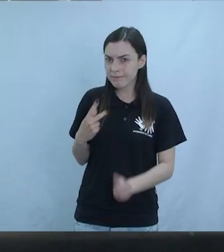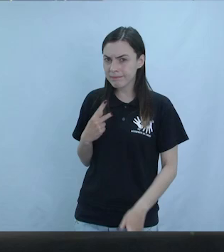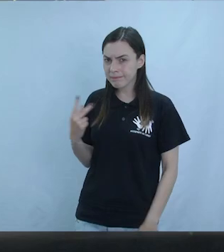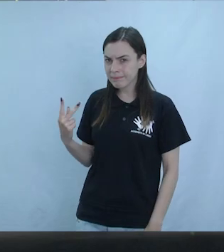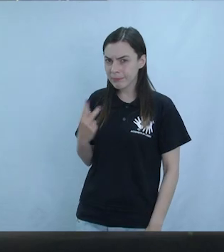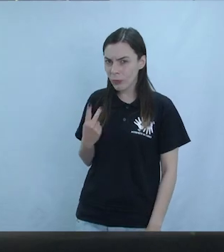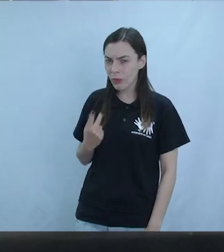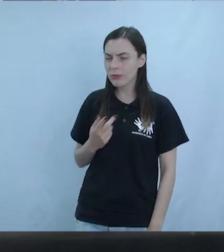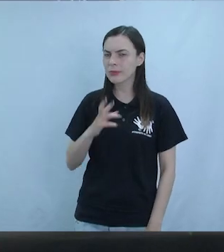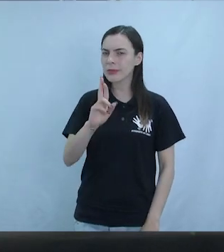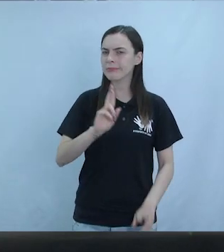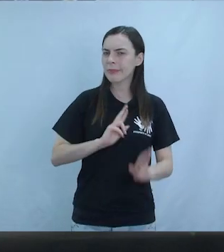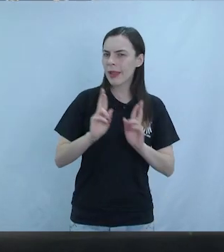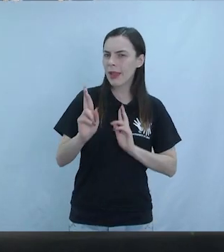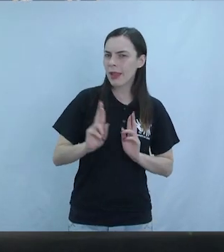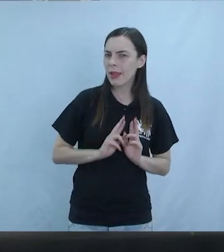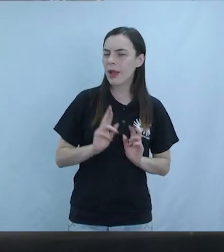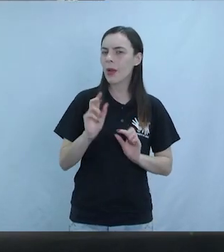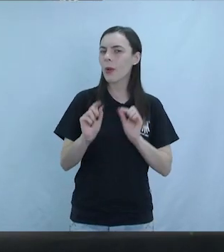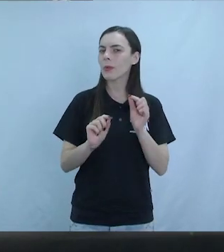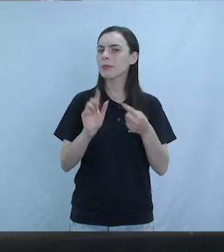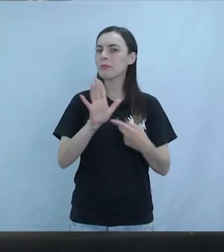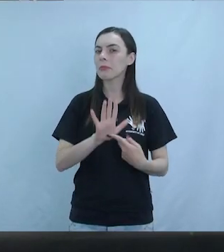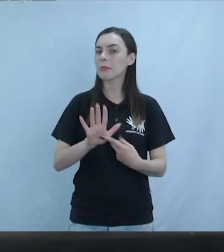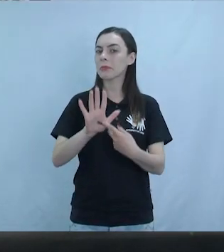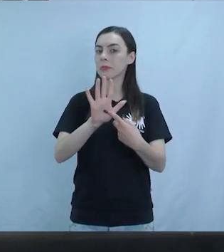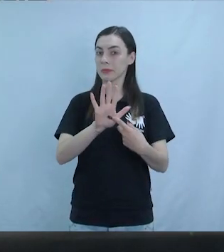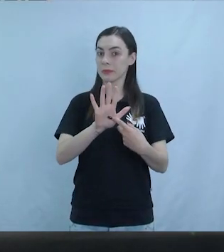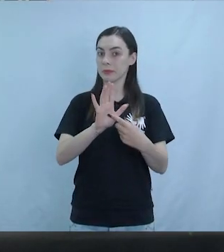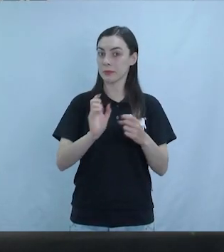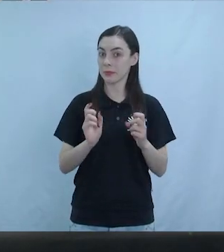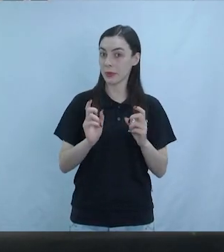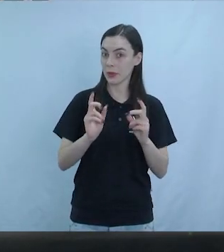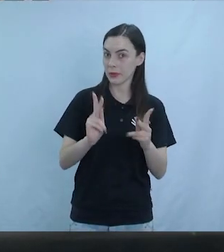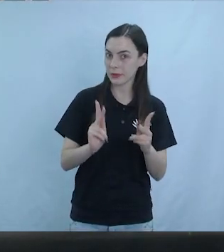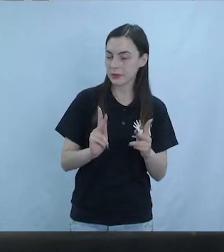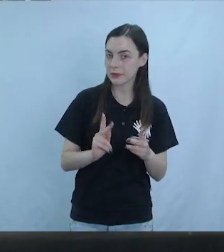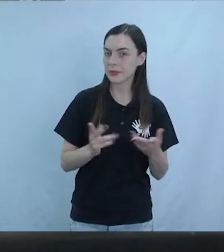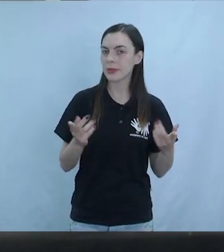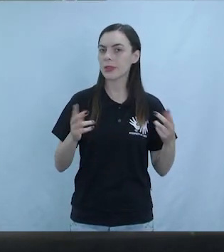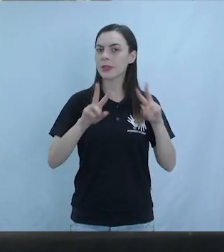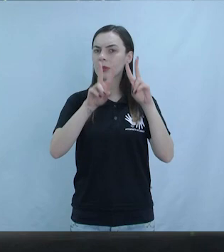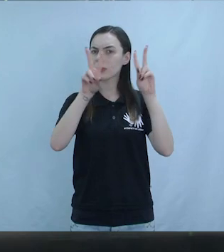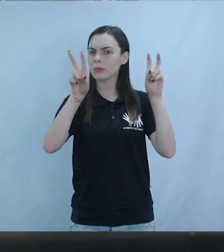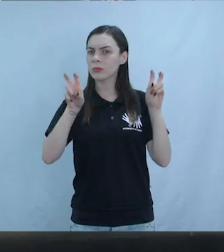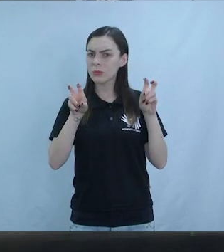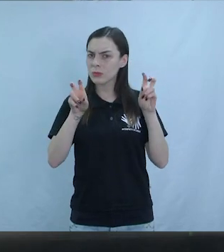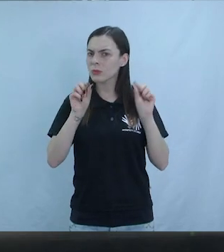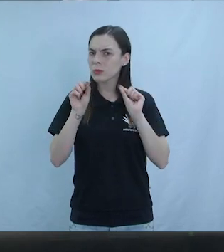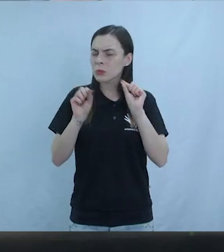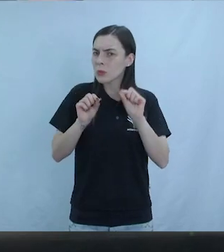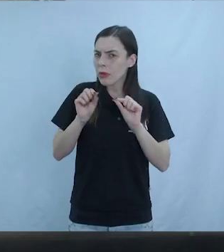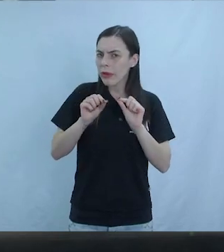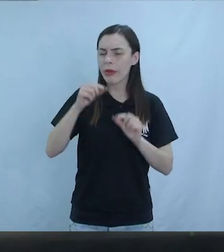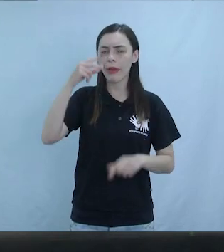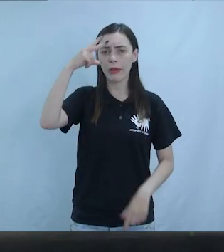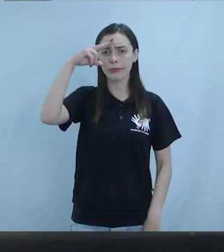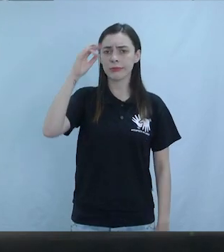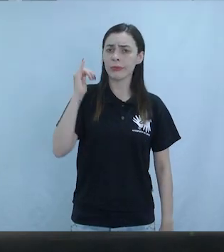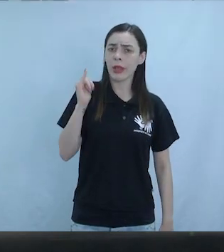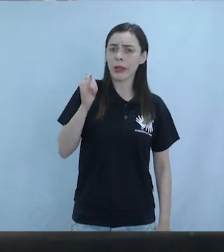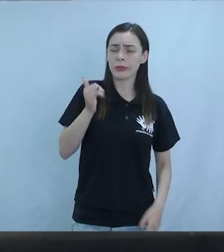aí conosco responder o que nós vamos mostrar agora na sequência. E é sobre a nossa